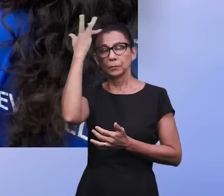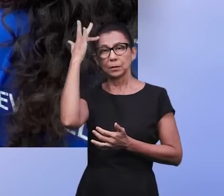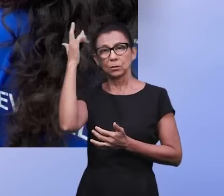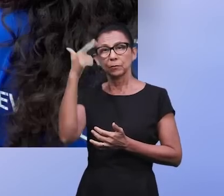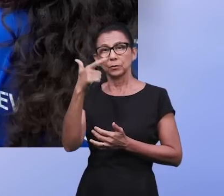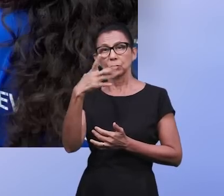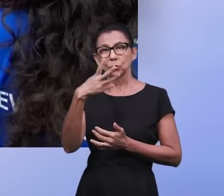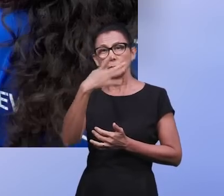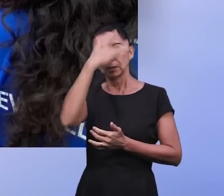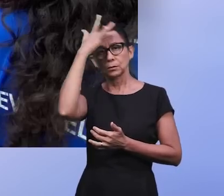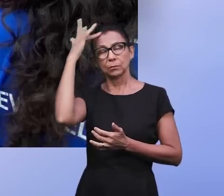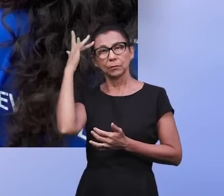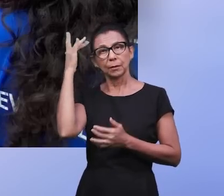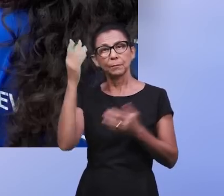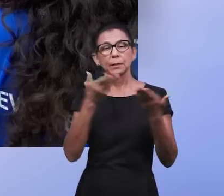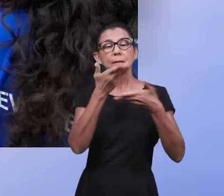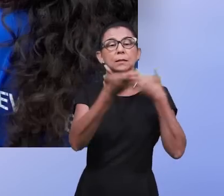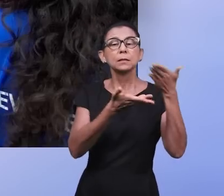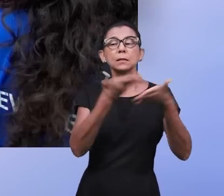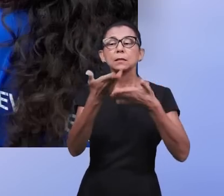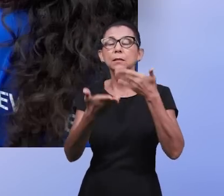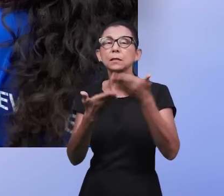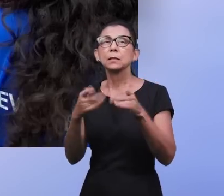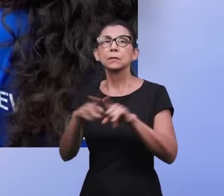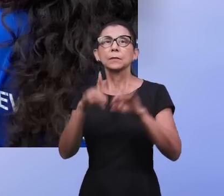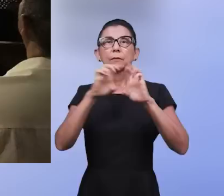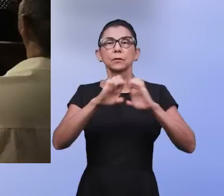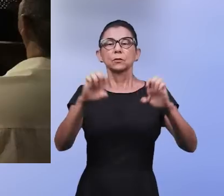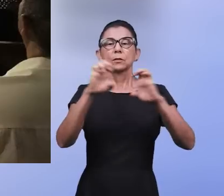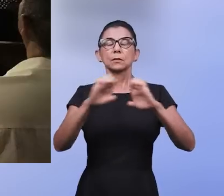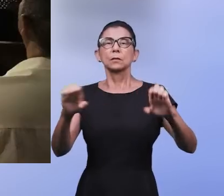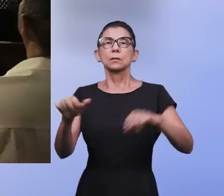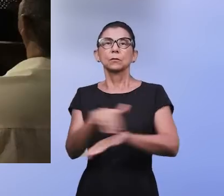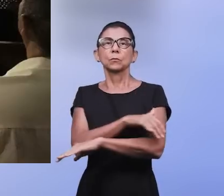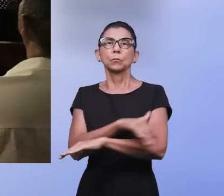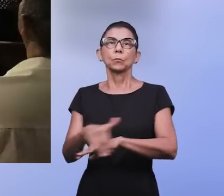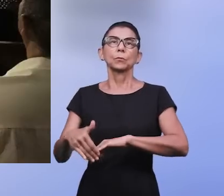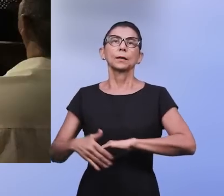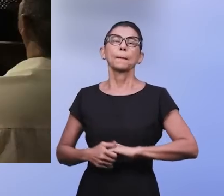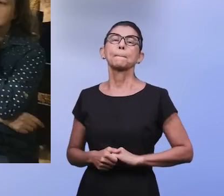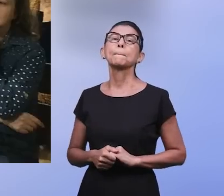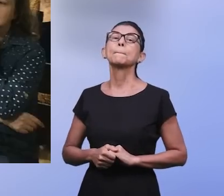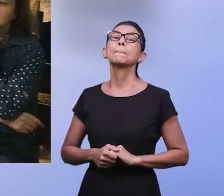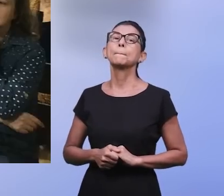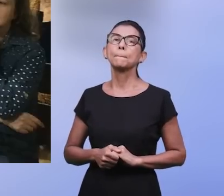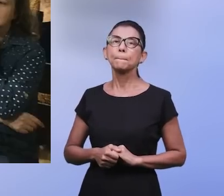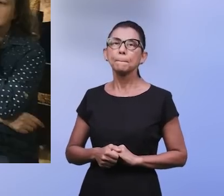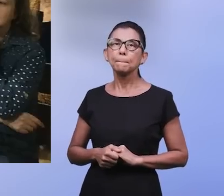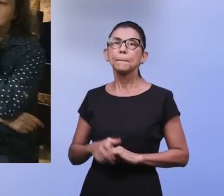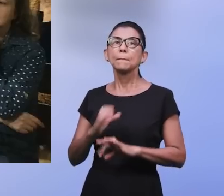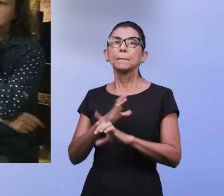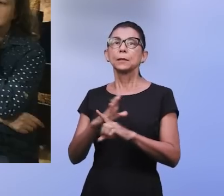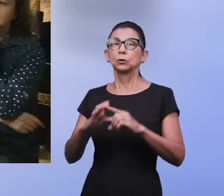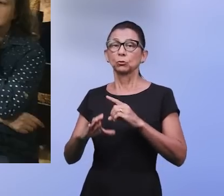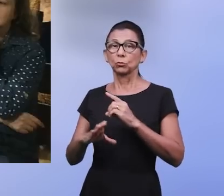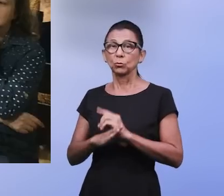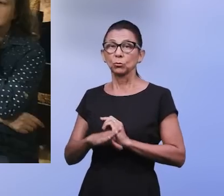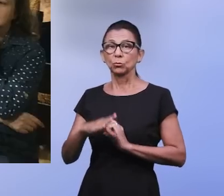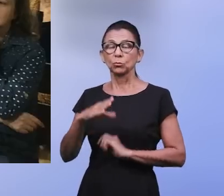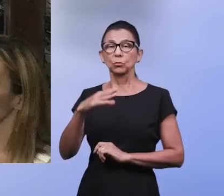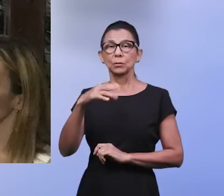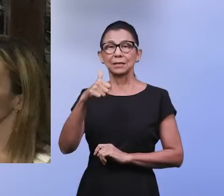24 famílias assistidas e evangelização pelas ruas. E no culto, naquela igreja, tiveram